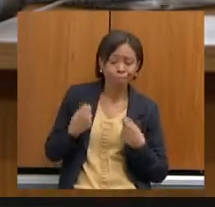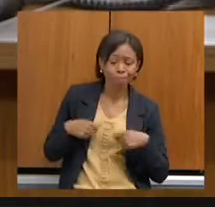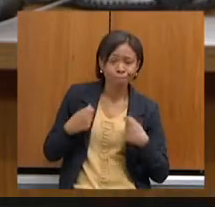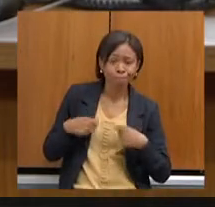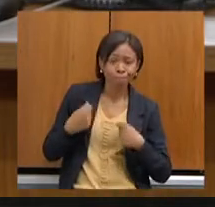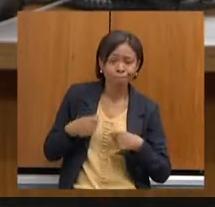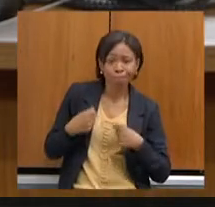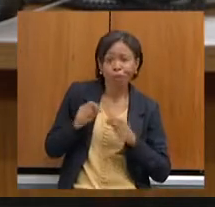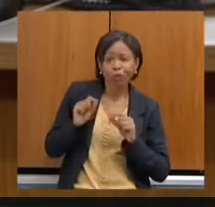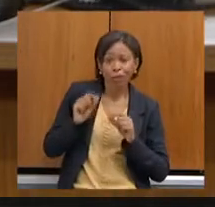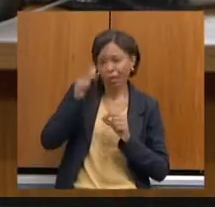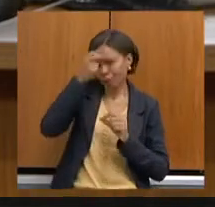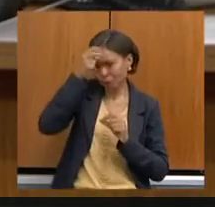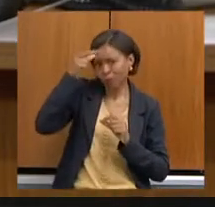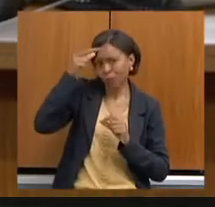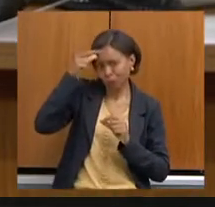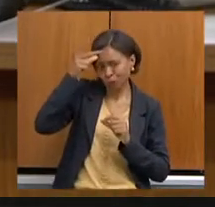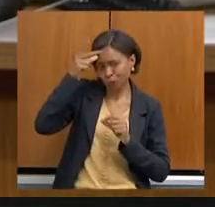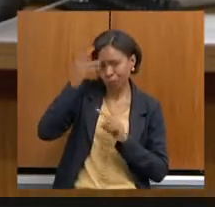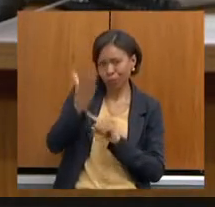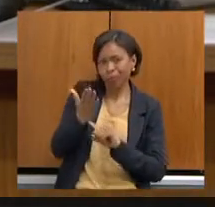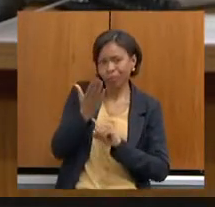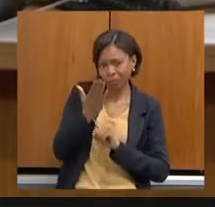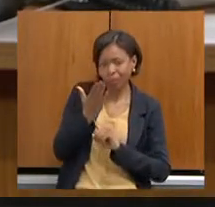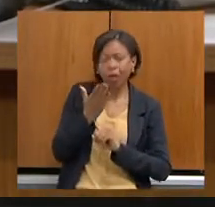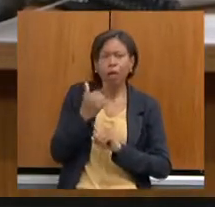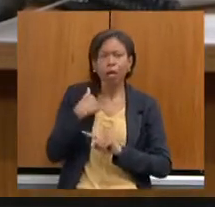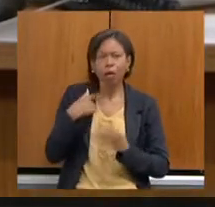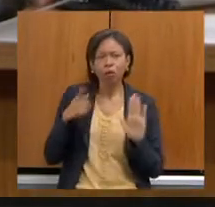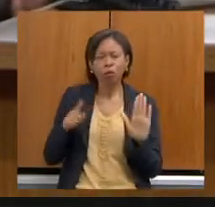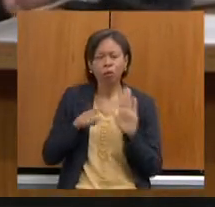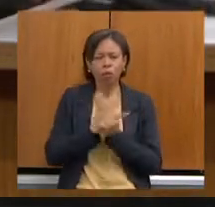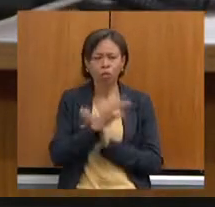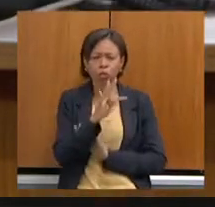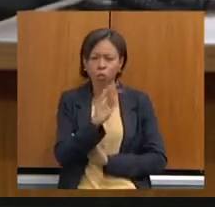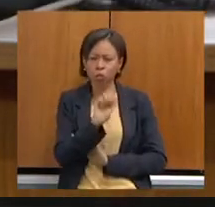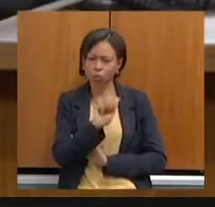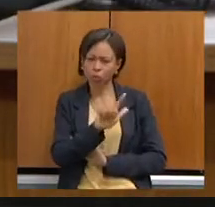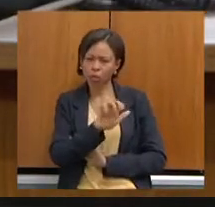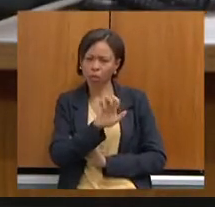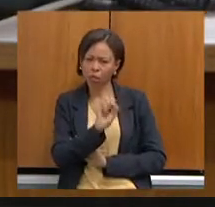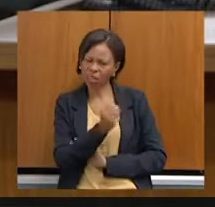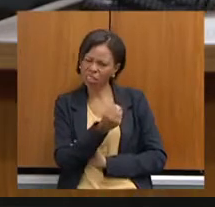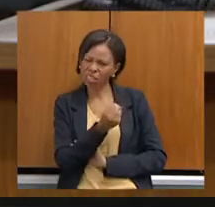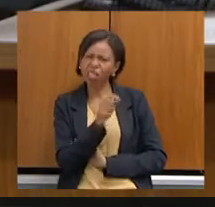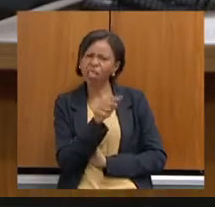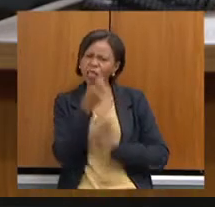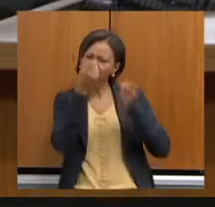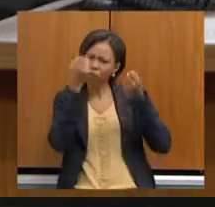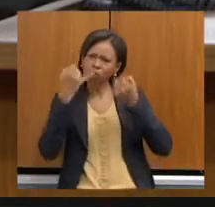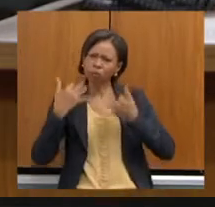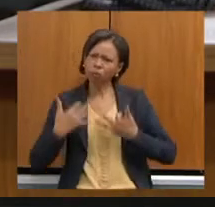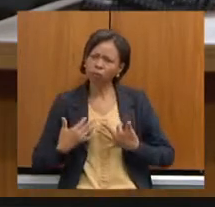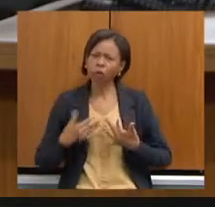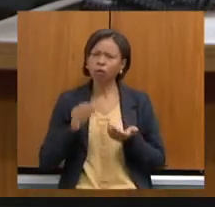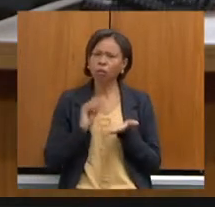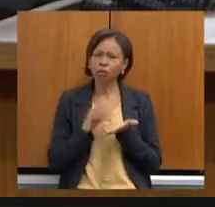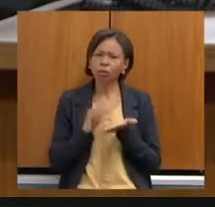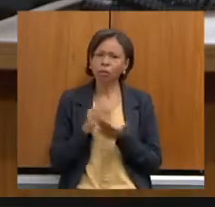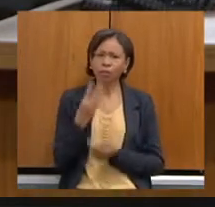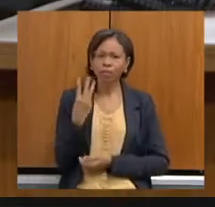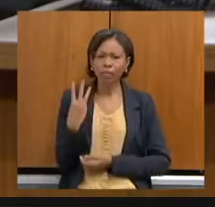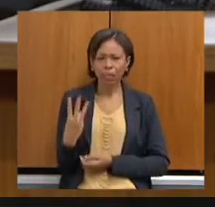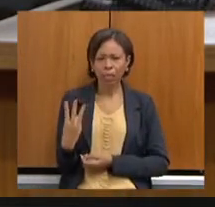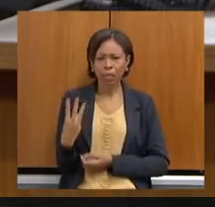na última vez que eu perguntei a Dr Thales sobre isso ele me relatou que parece que que sim Acho que faltavam uns três